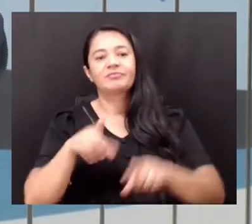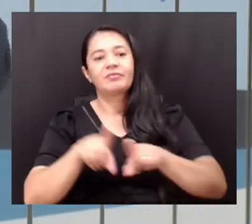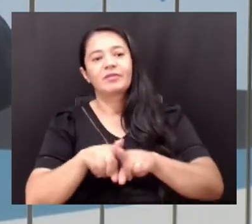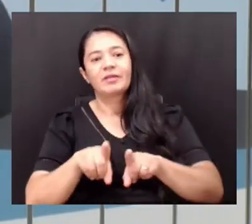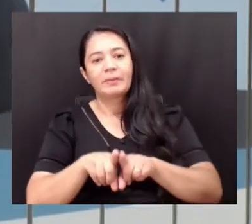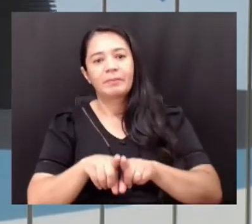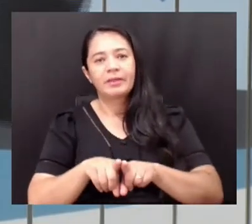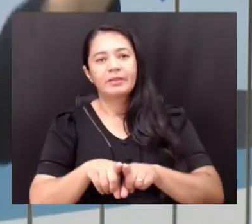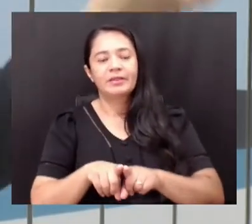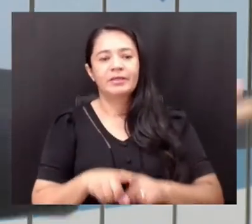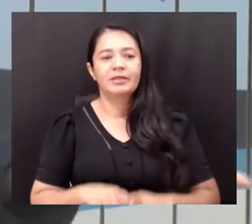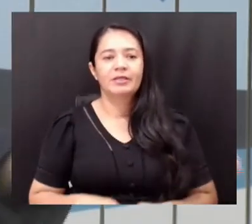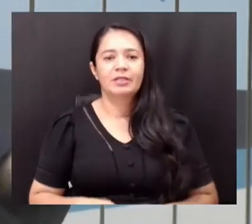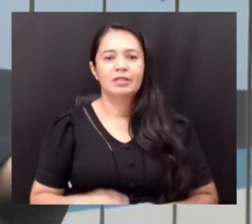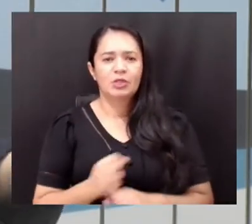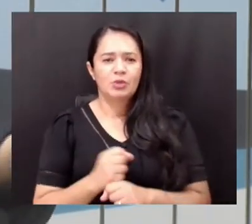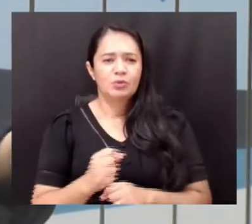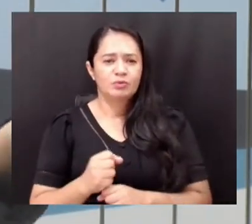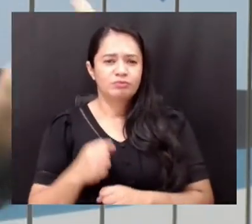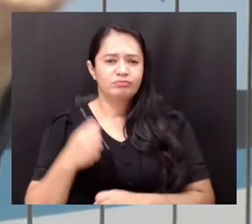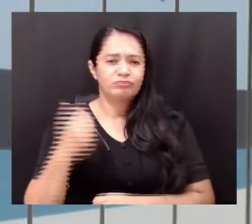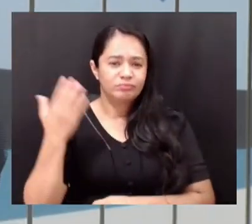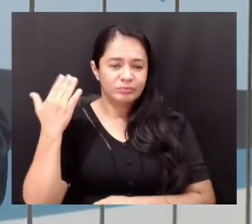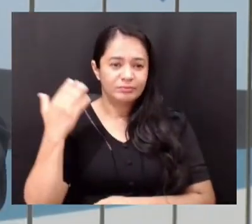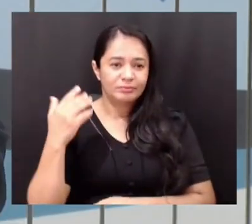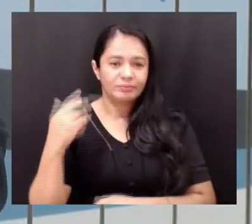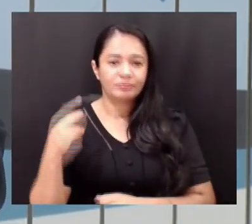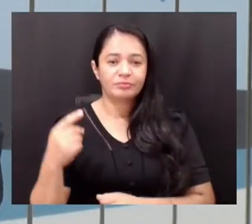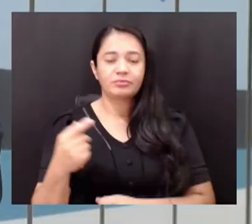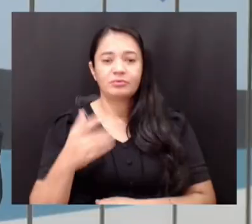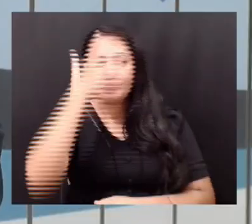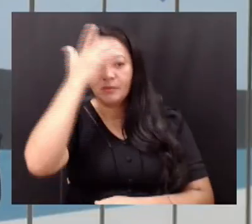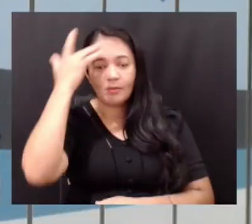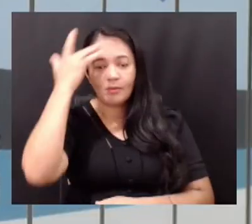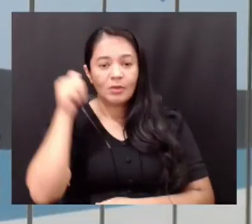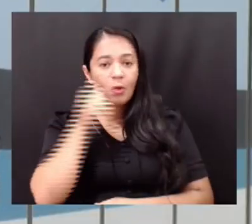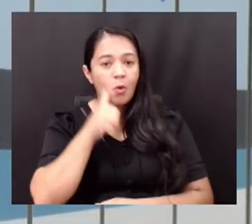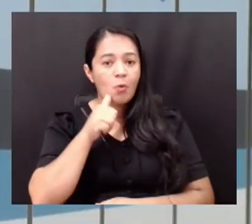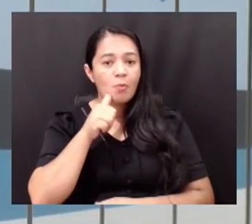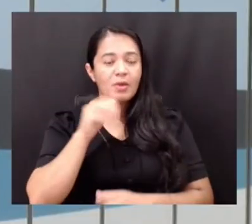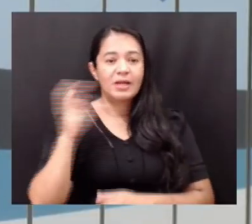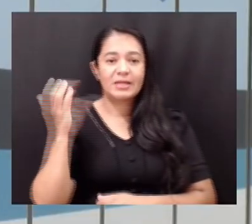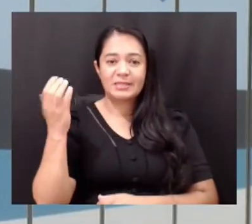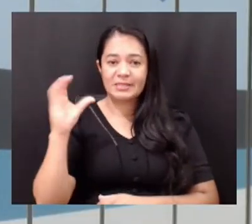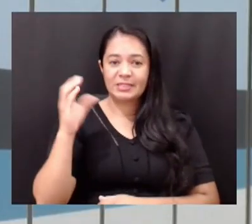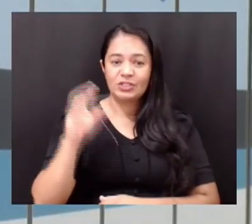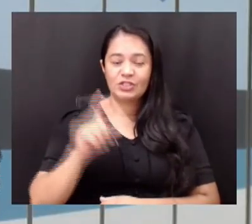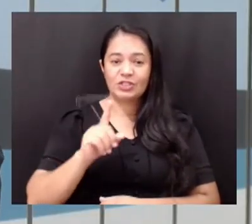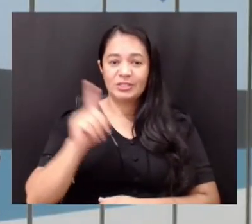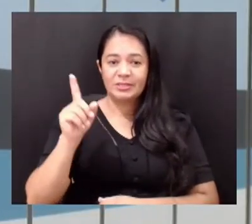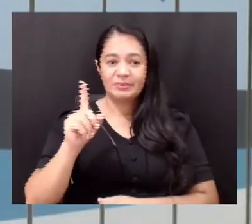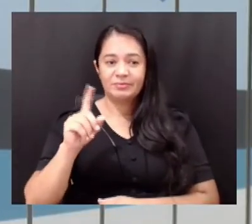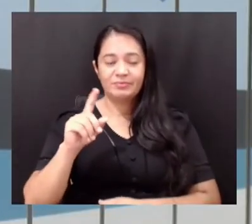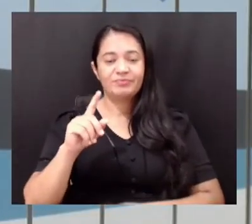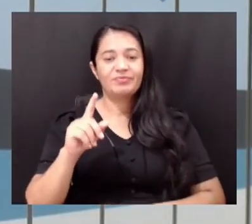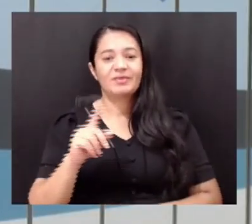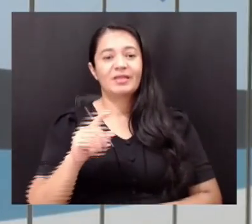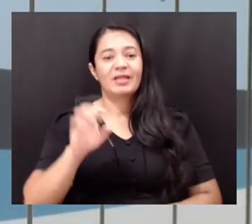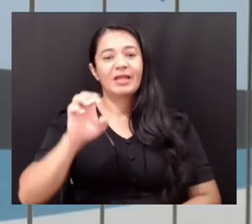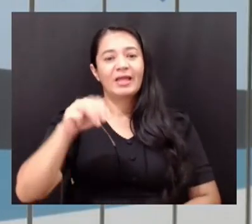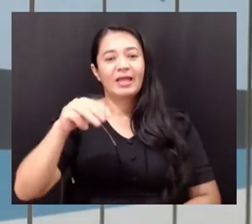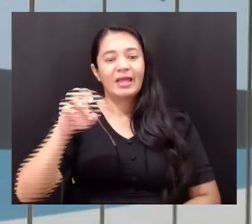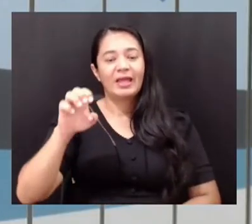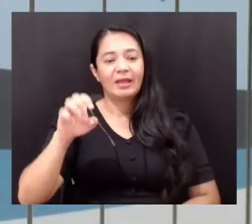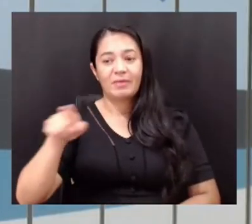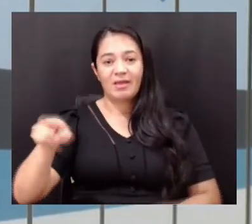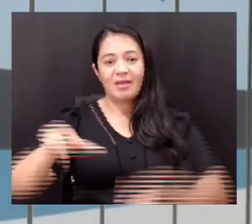alguns anos depois, uma cientista em Harvard, doutora Amy, ela faz um trabalho